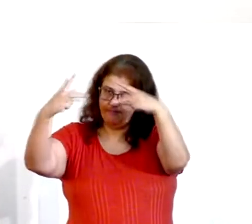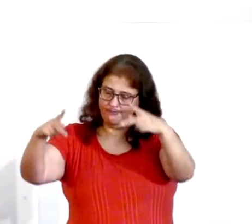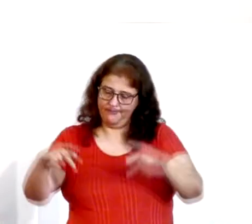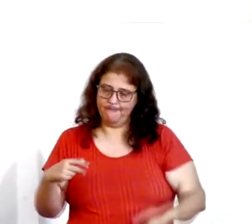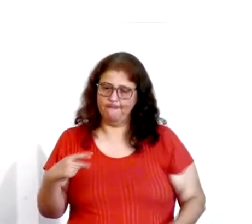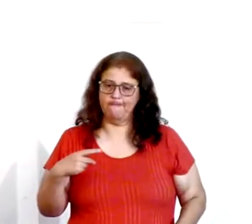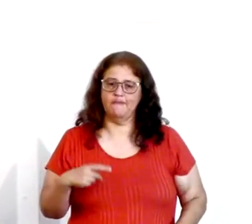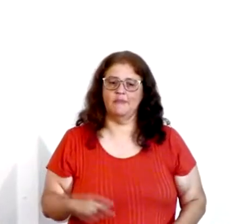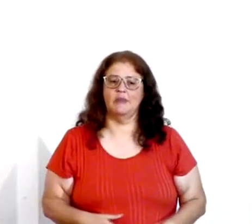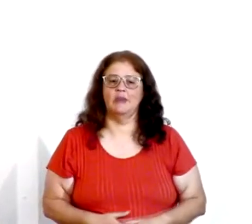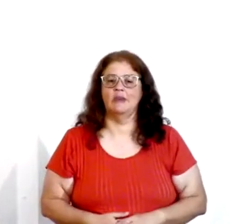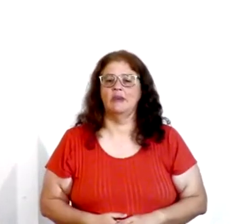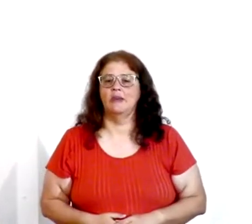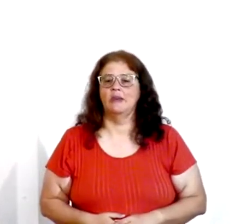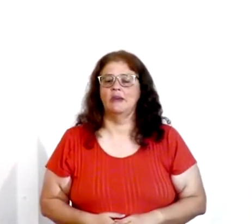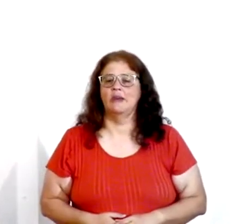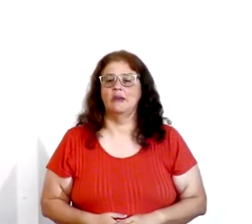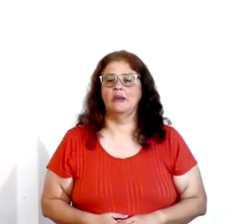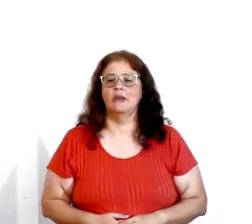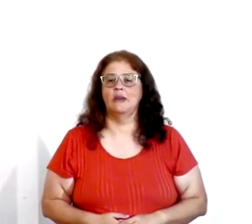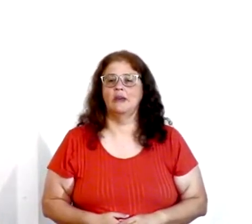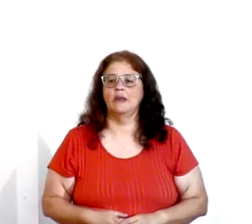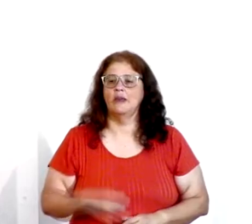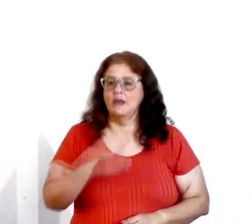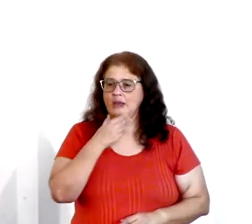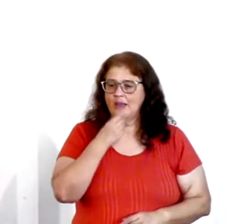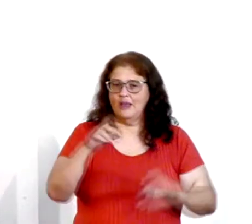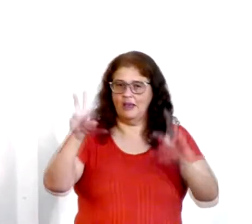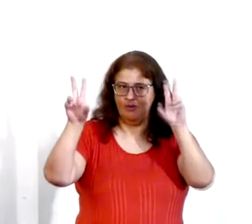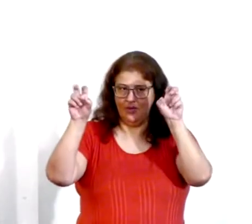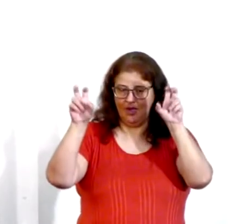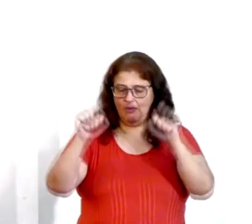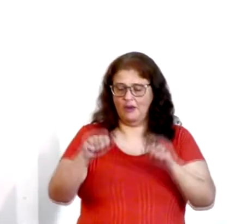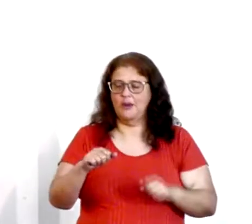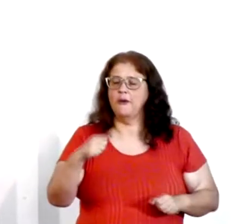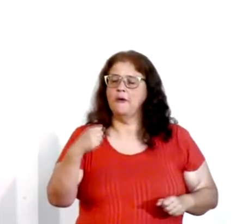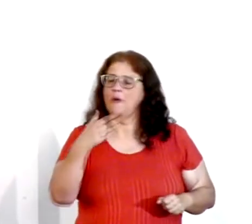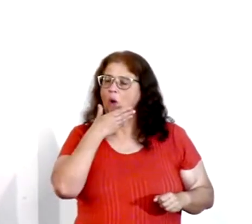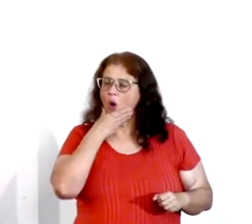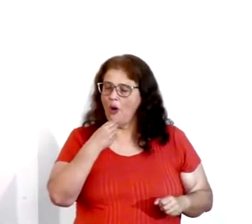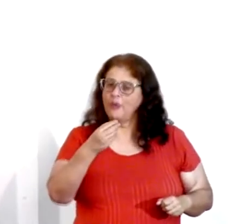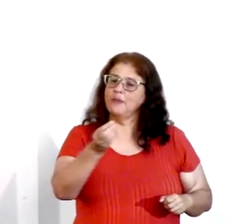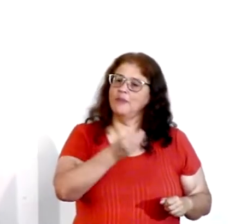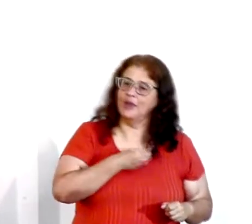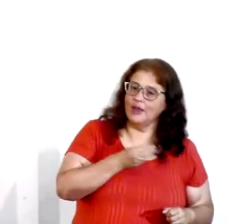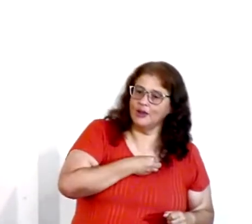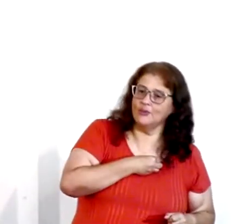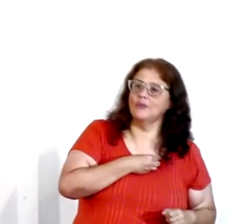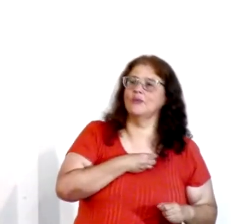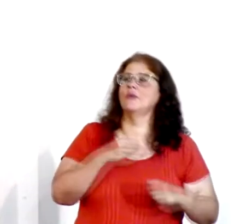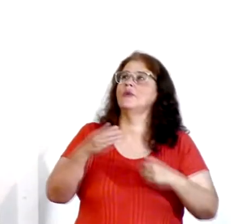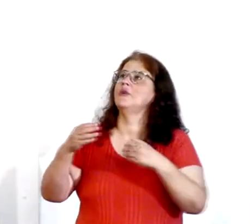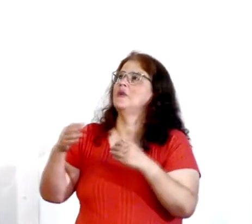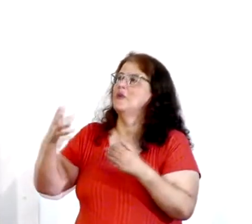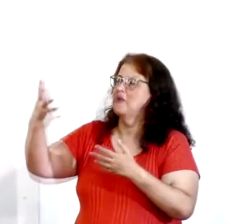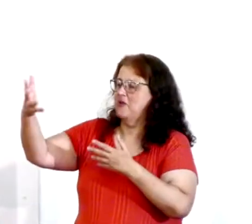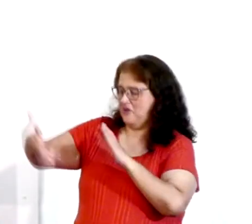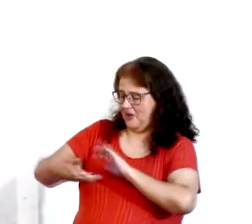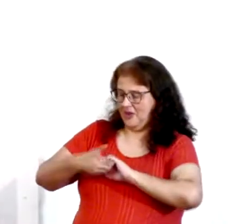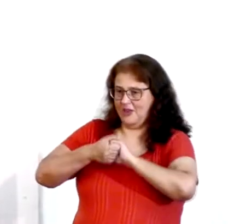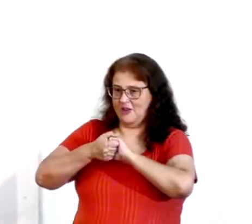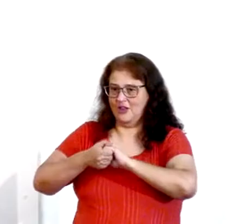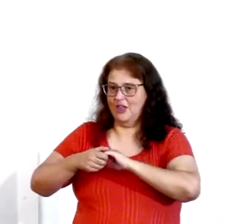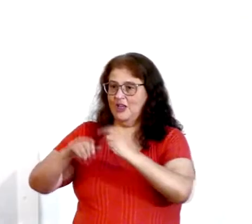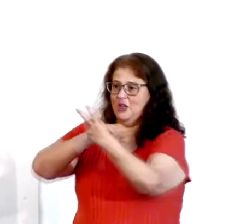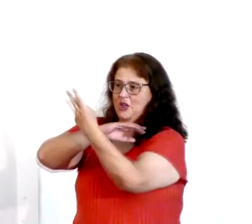Edwards, Pecadores nas mãos de um Deus irado, nos fala que naquela noite, quando ele